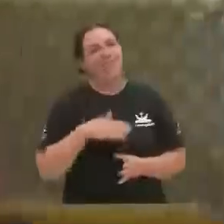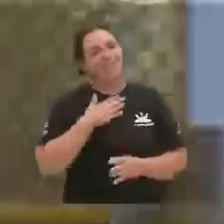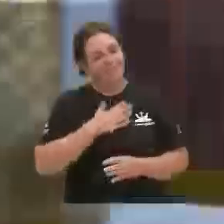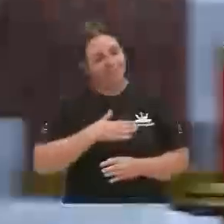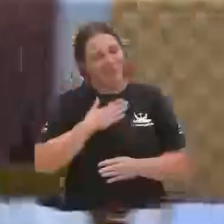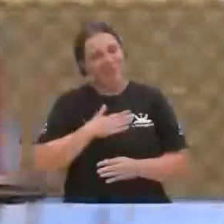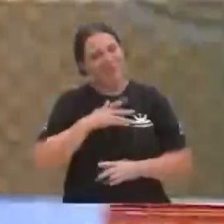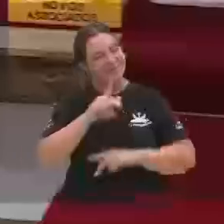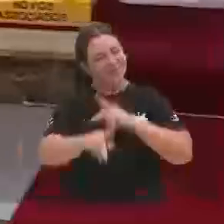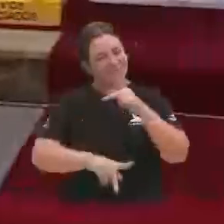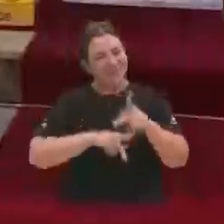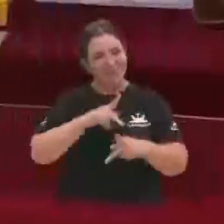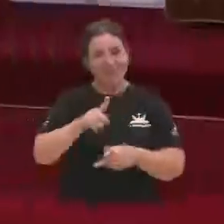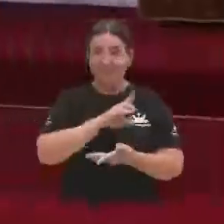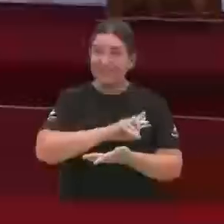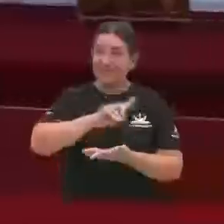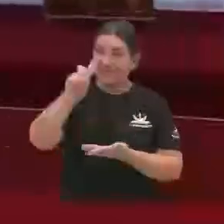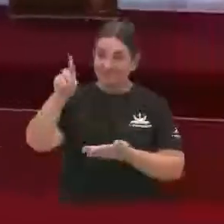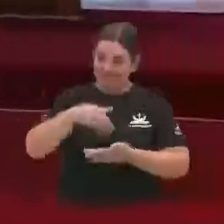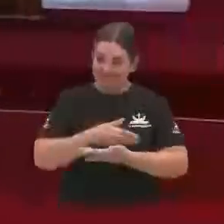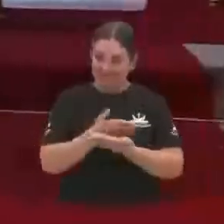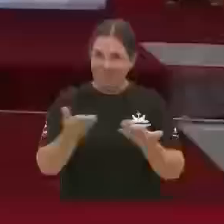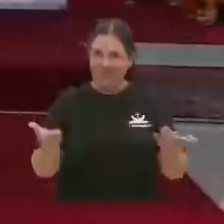querido povo de Deus